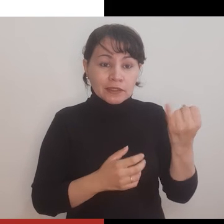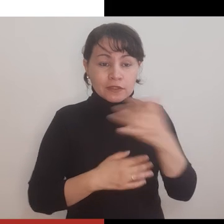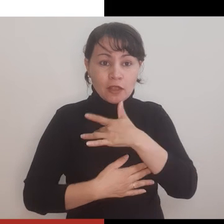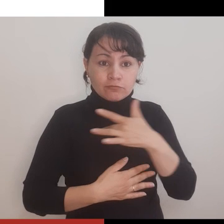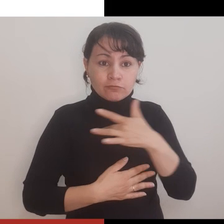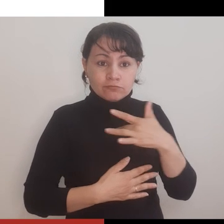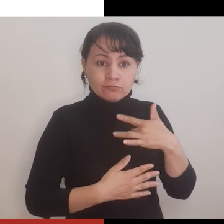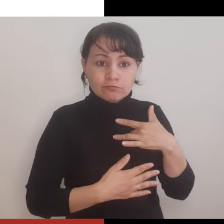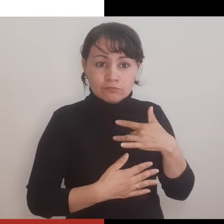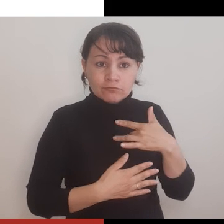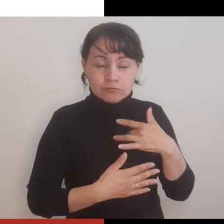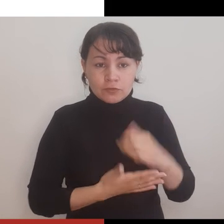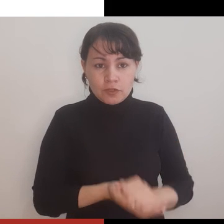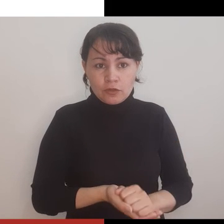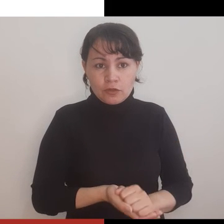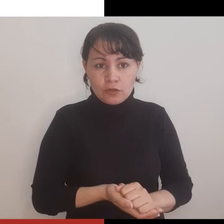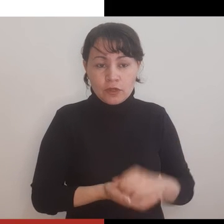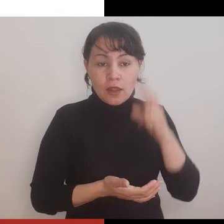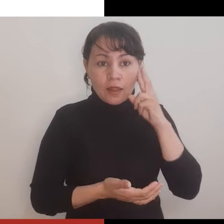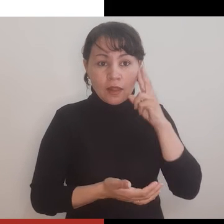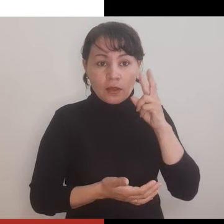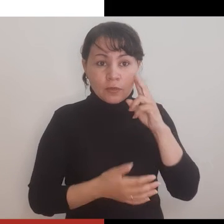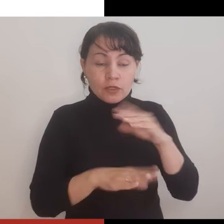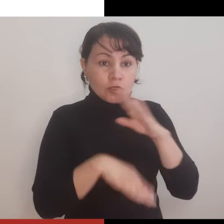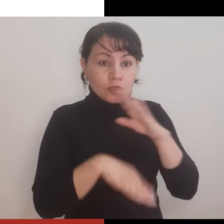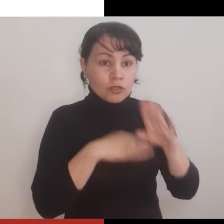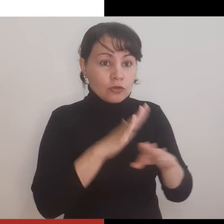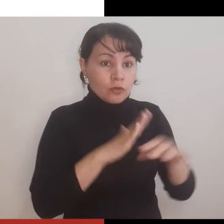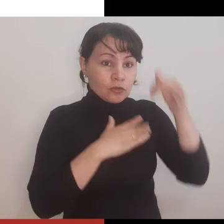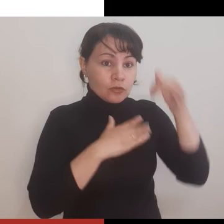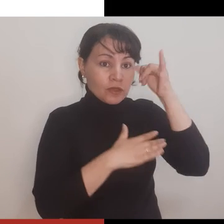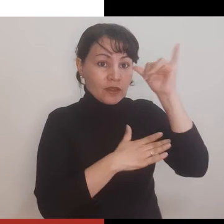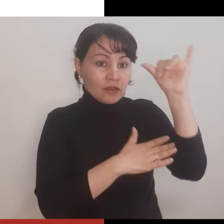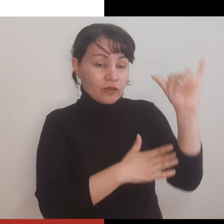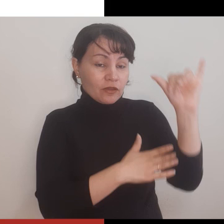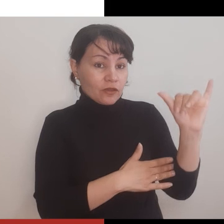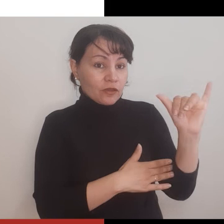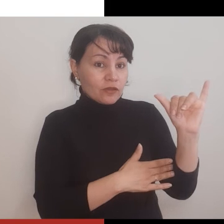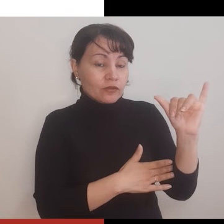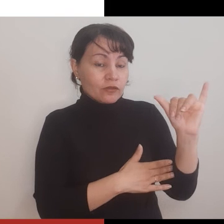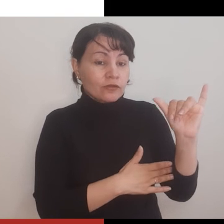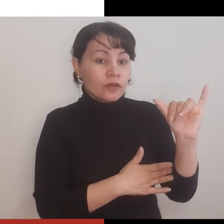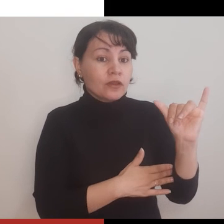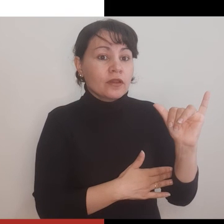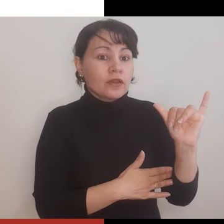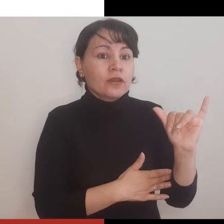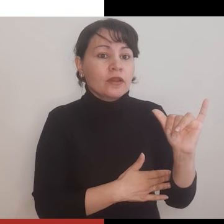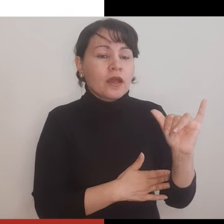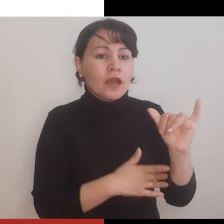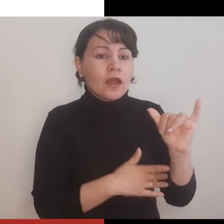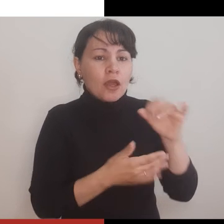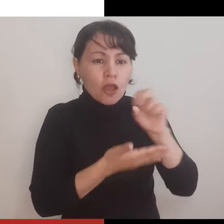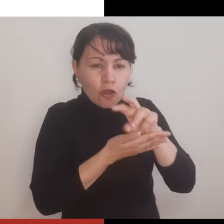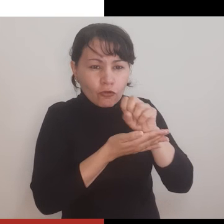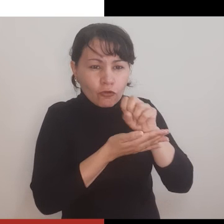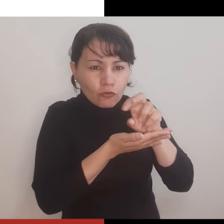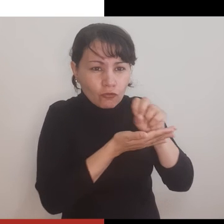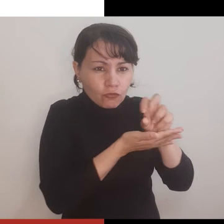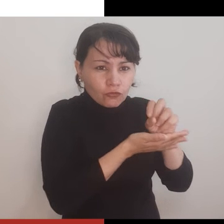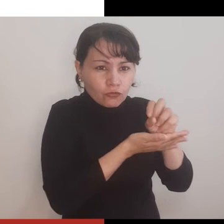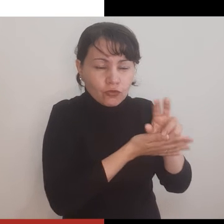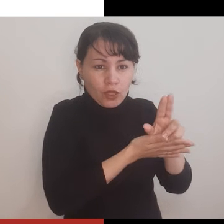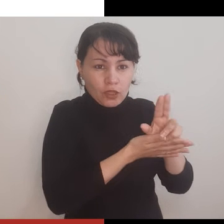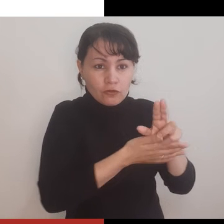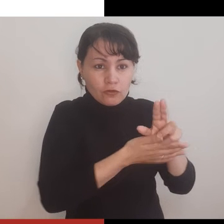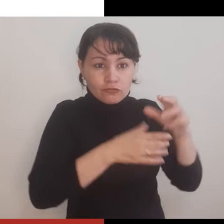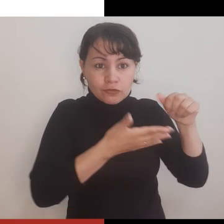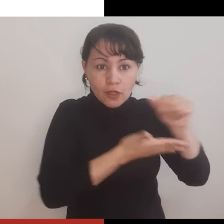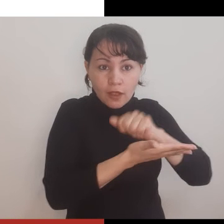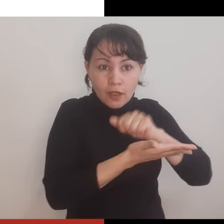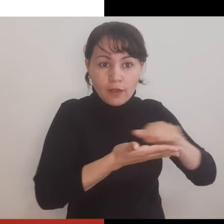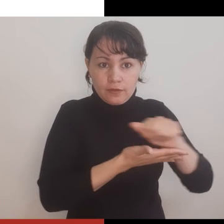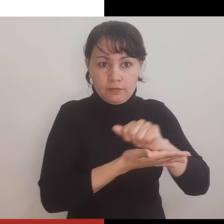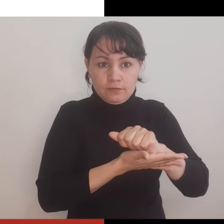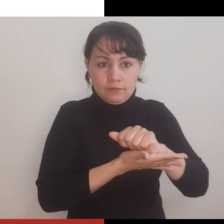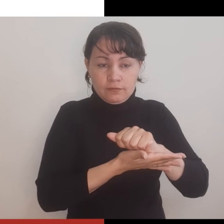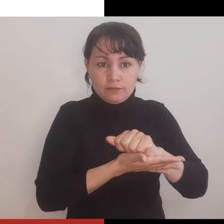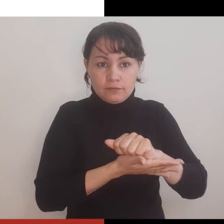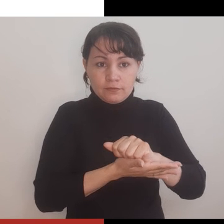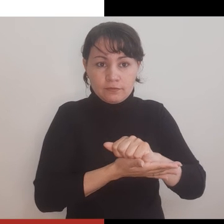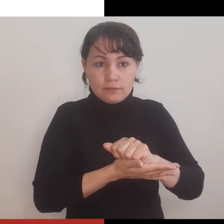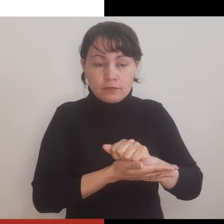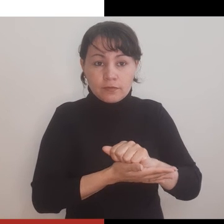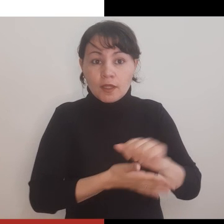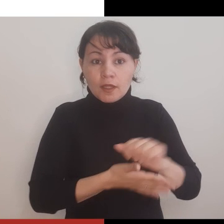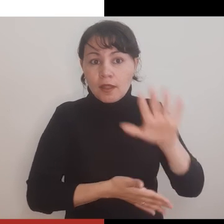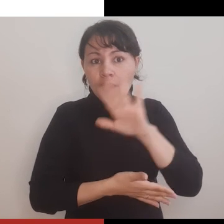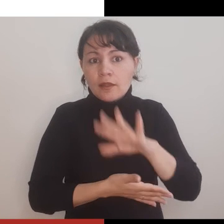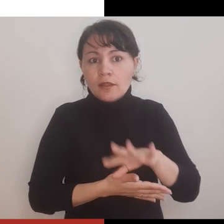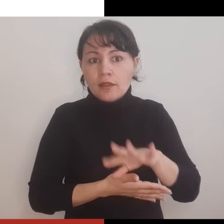né? Lembrando que a gente precisa, a todo momento, evitar a dispersão do vírus pelo ambiente. E, é claro, não deixar